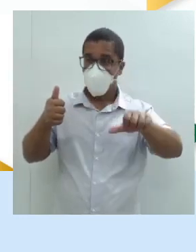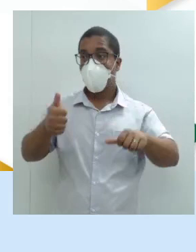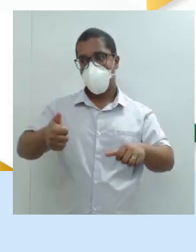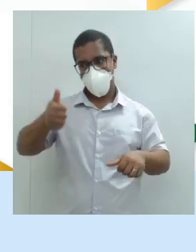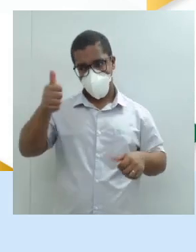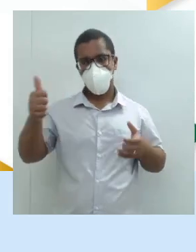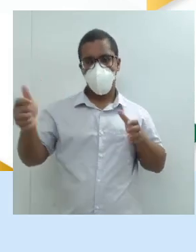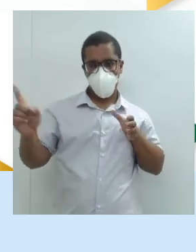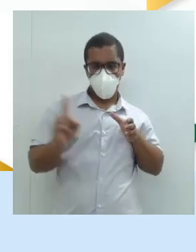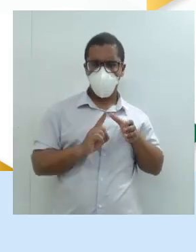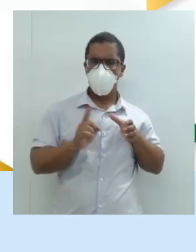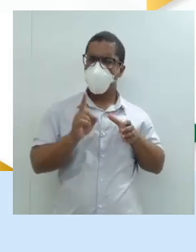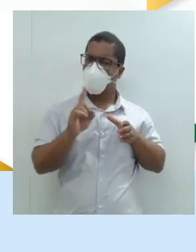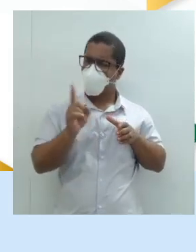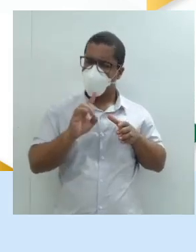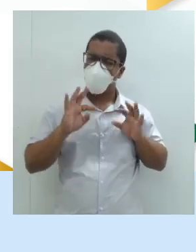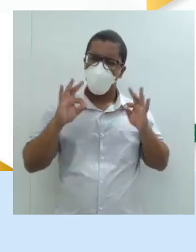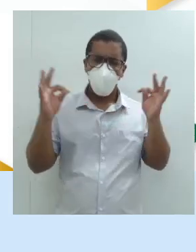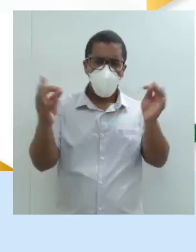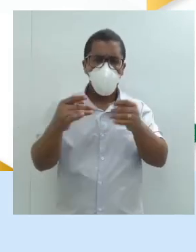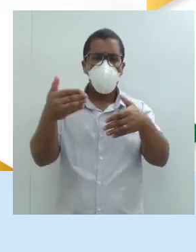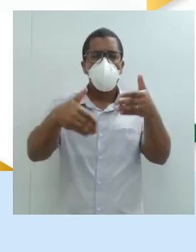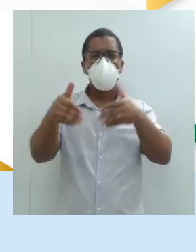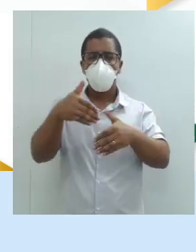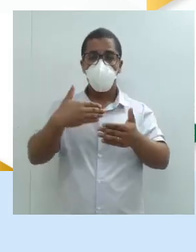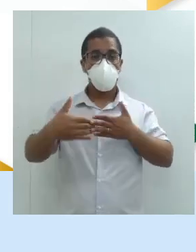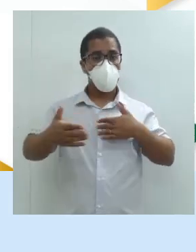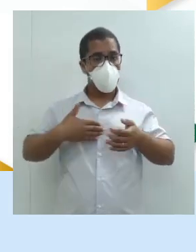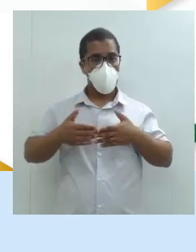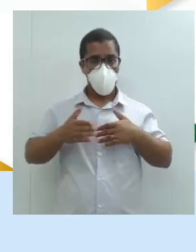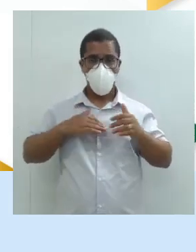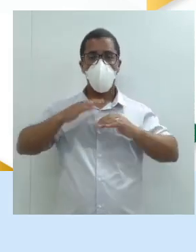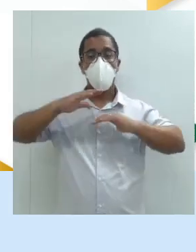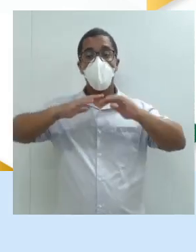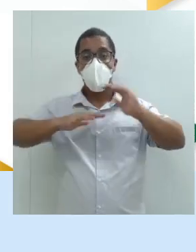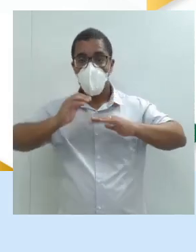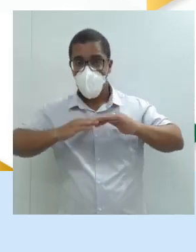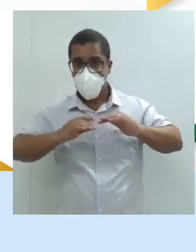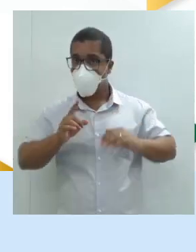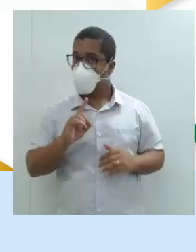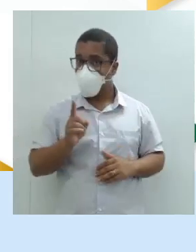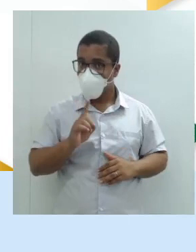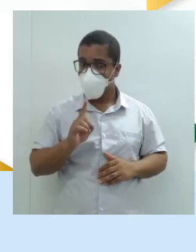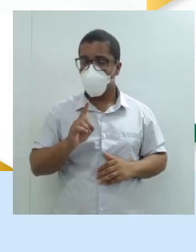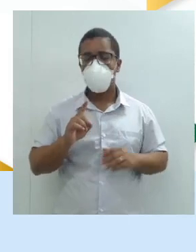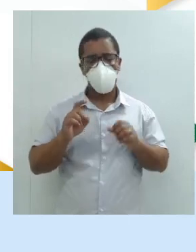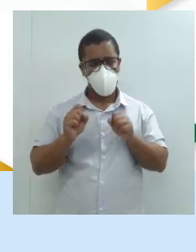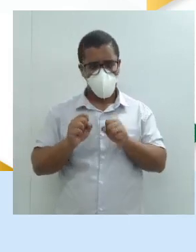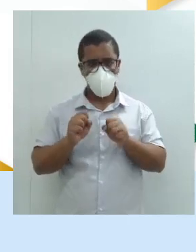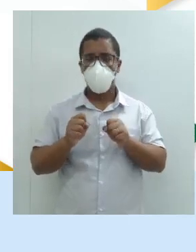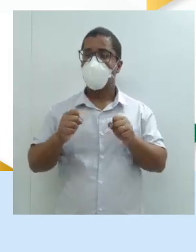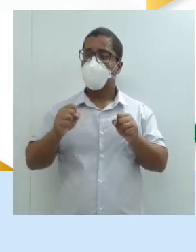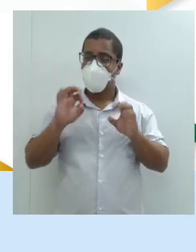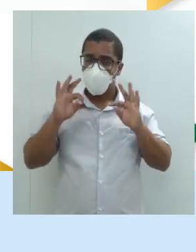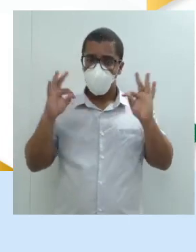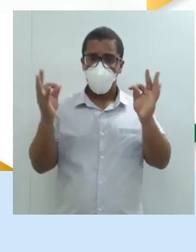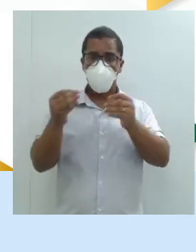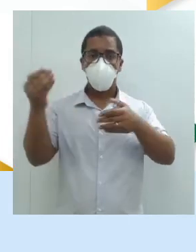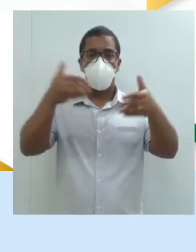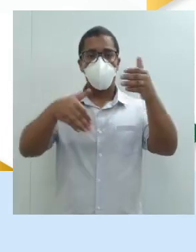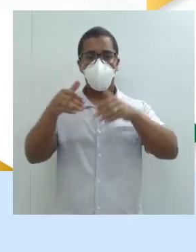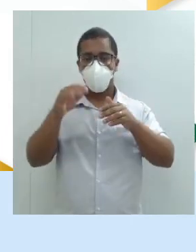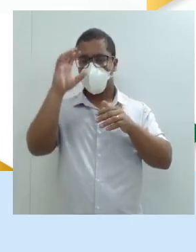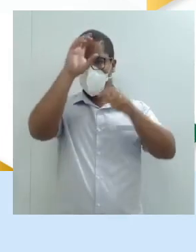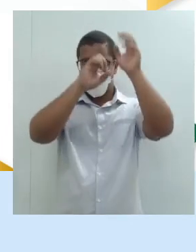mundo tem que participar, independente da habilidade técnica ou não. Ali na escola a gente está para aprender com todo